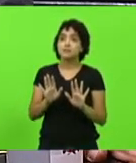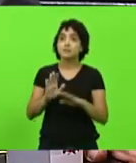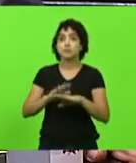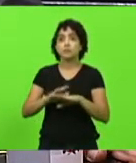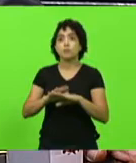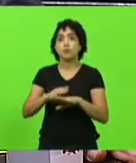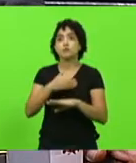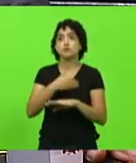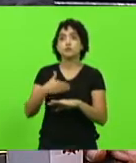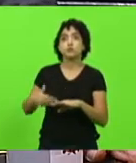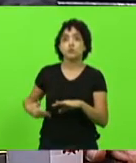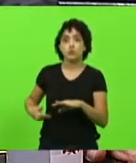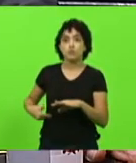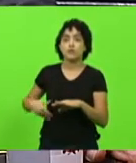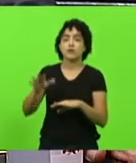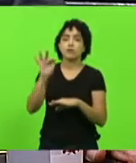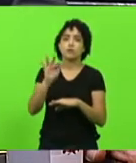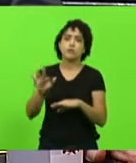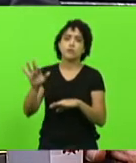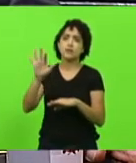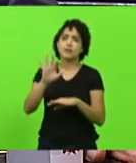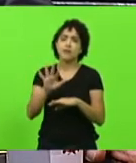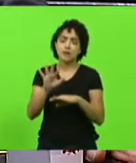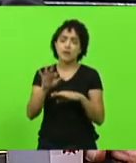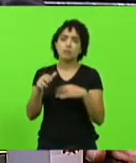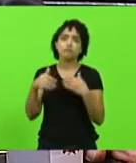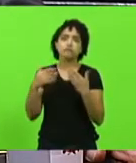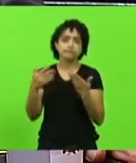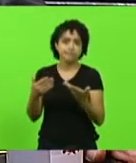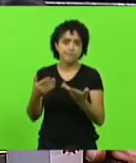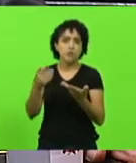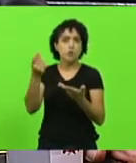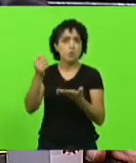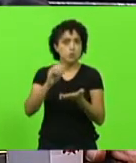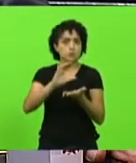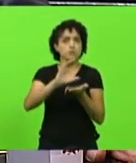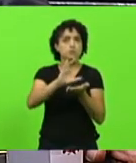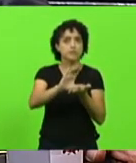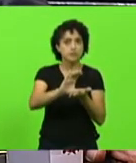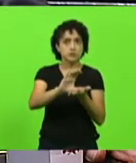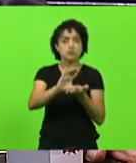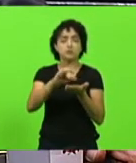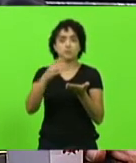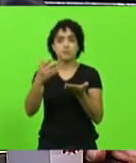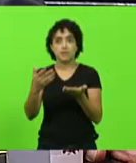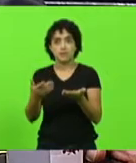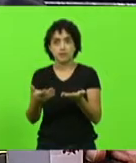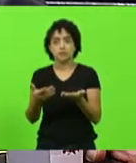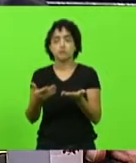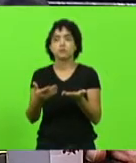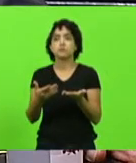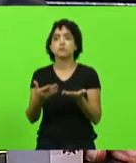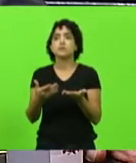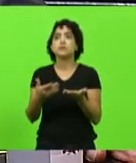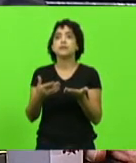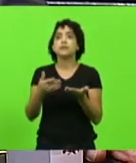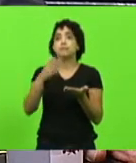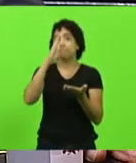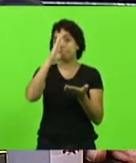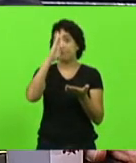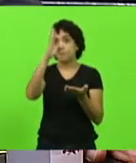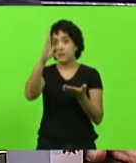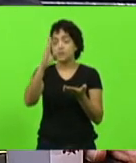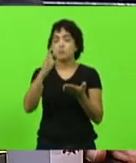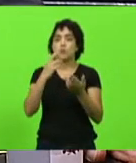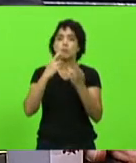federal, de fazer os investimentos necessários na nossa infraestrutura catarinense e, principalmente, nas